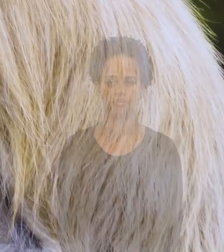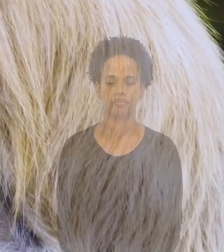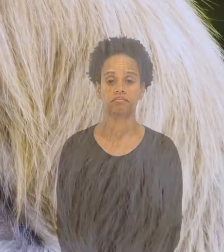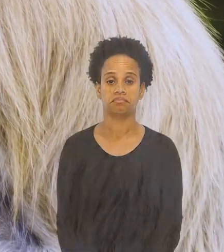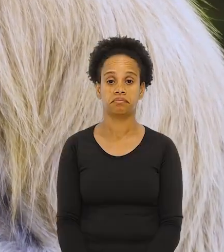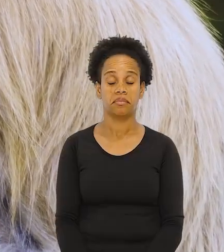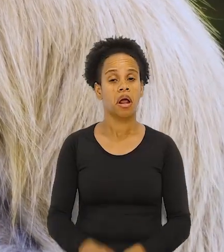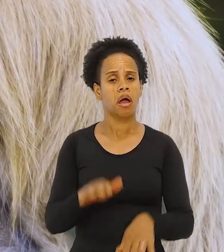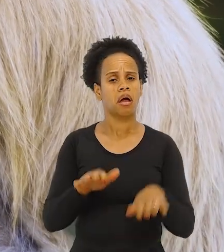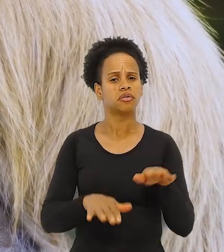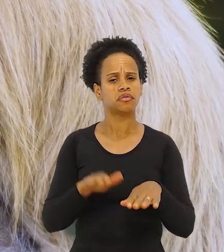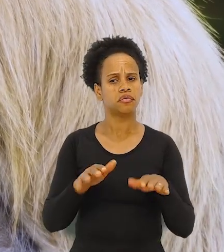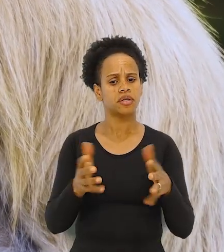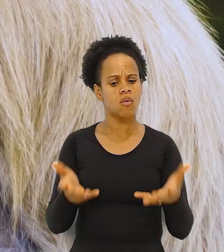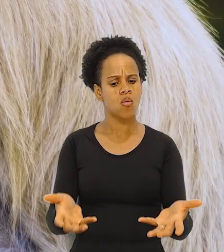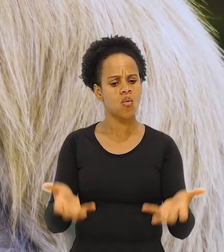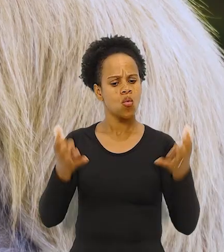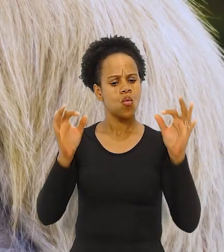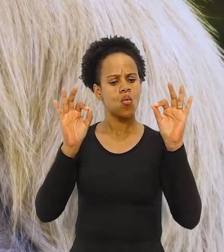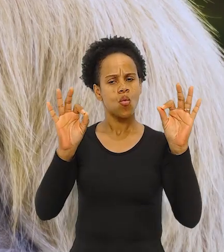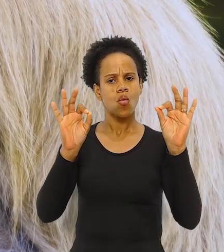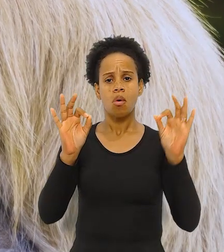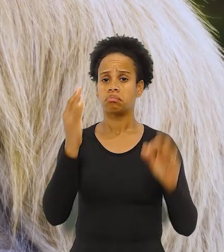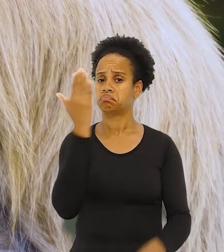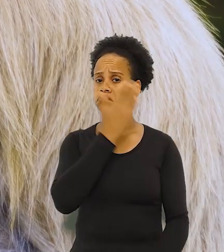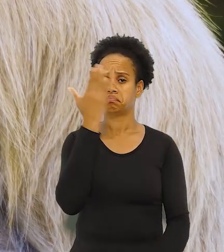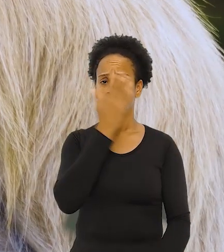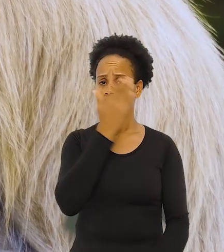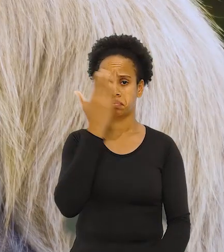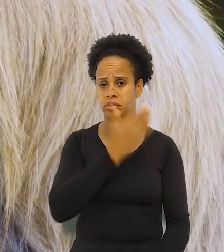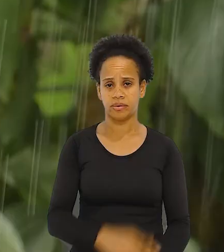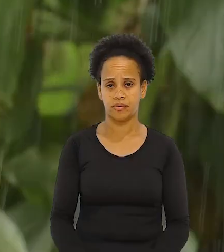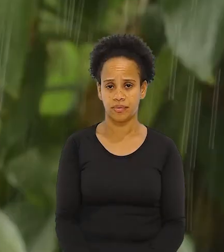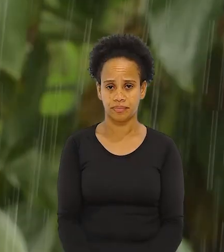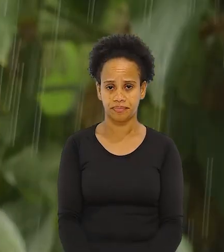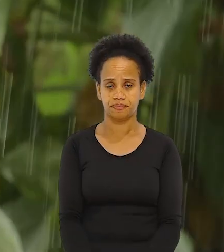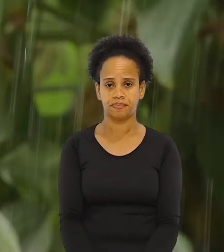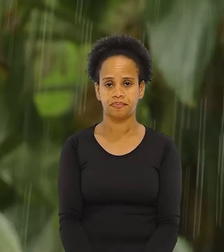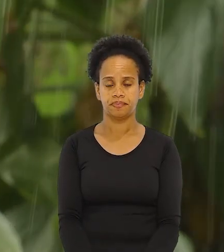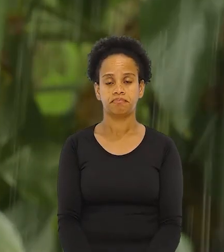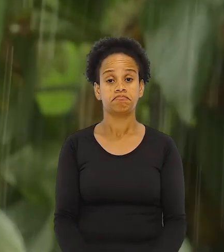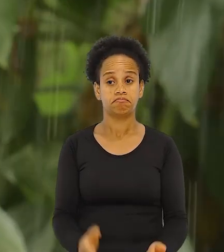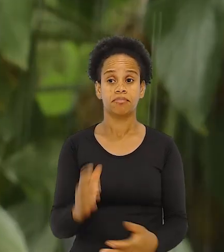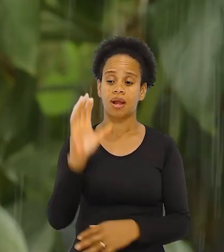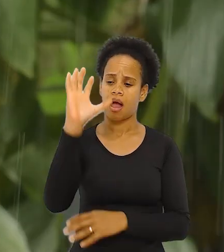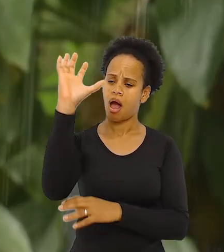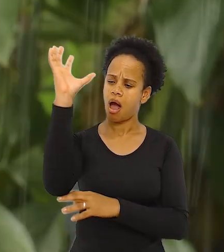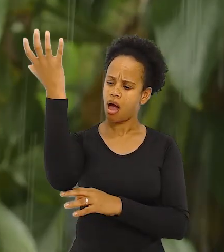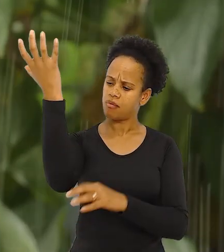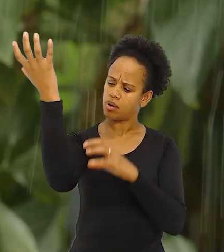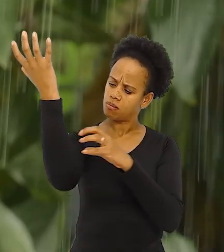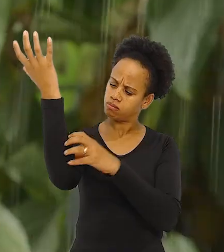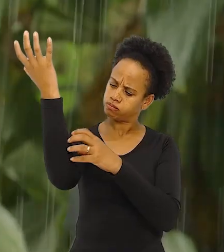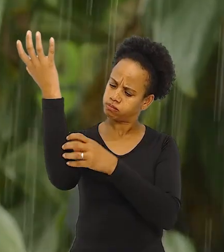Mas muitas vezes essa riqueza é imperceptível aos nossos olhos, como nas entranhas das